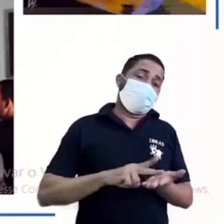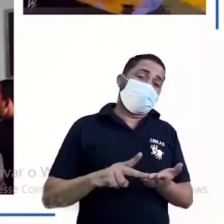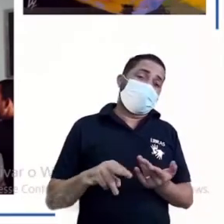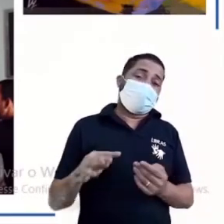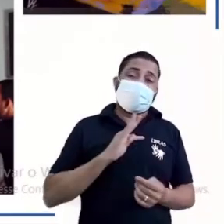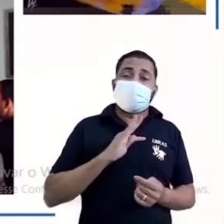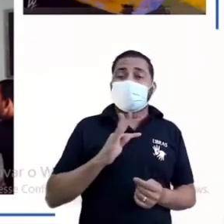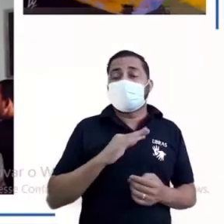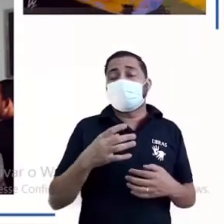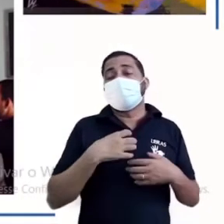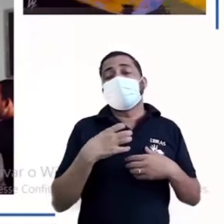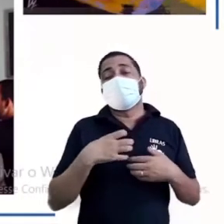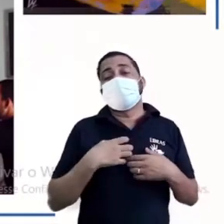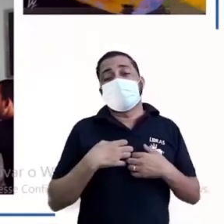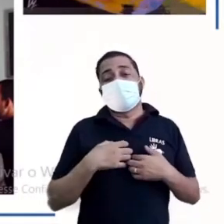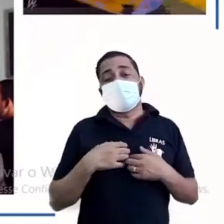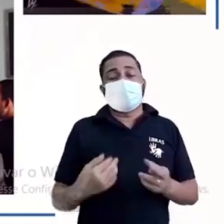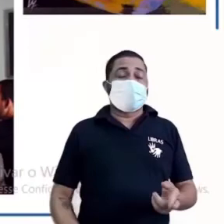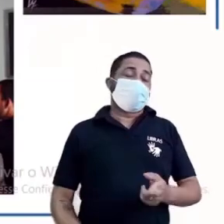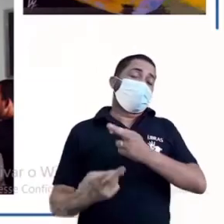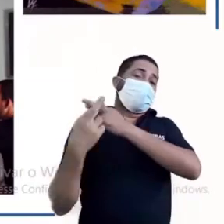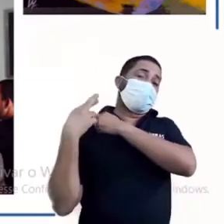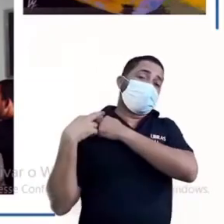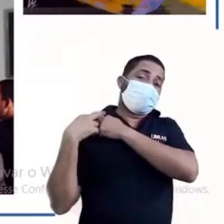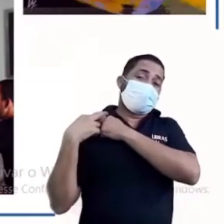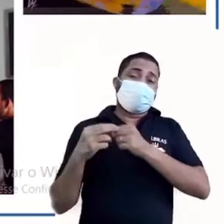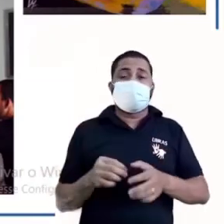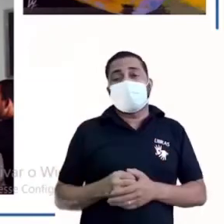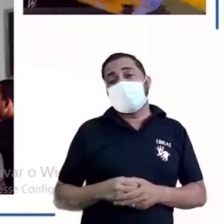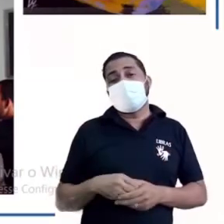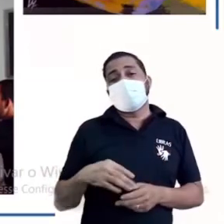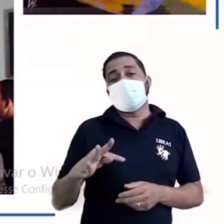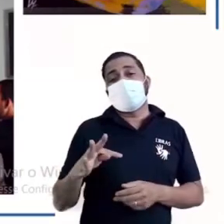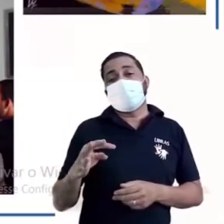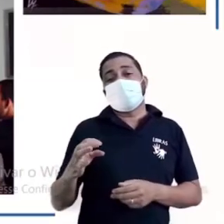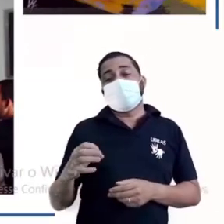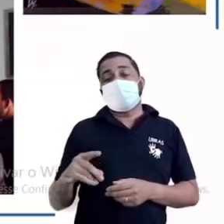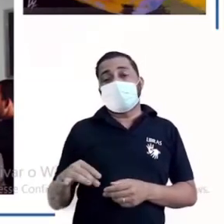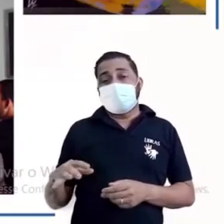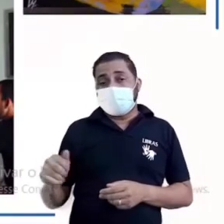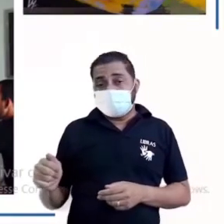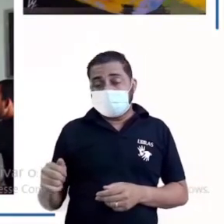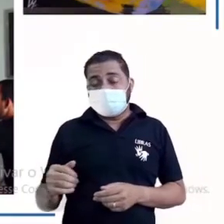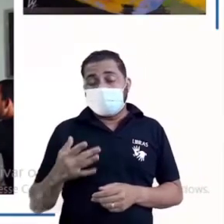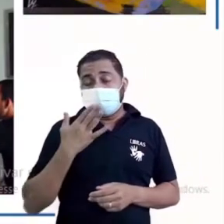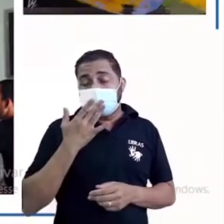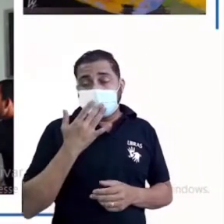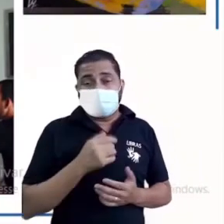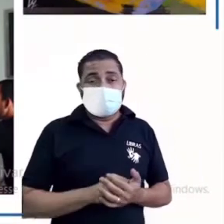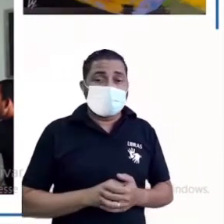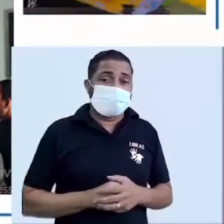técnicas e formas de representação a partir de técnicas de pintura. Né? Por exemplo, a